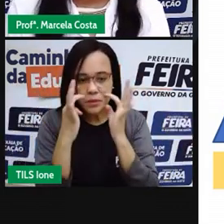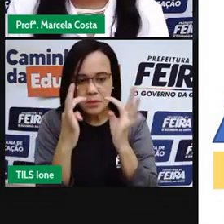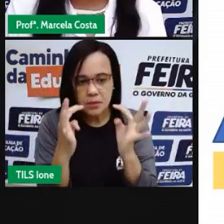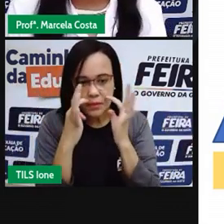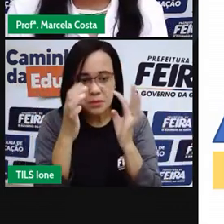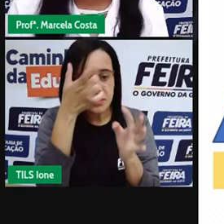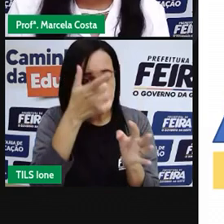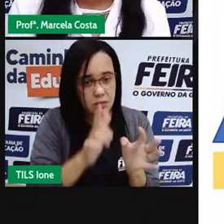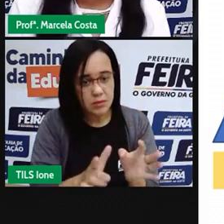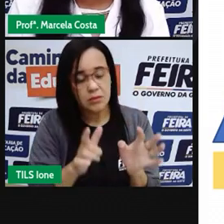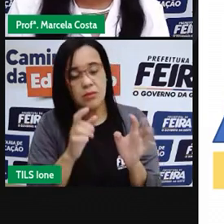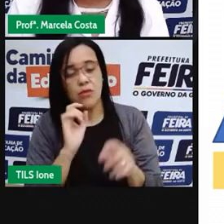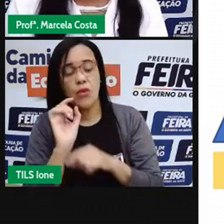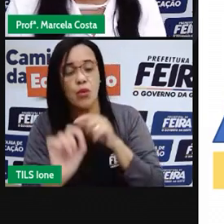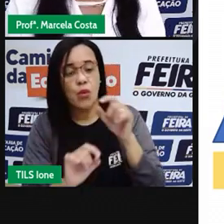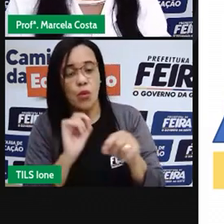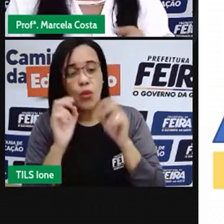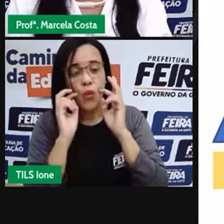e ver